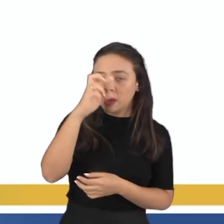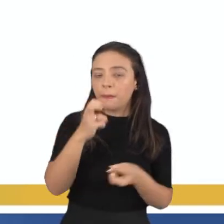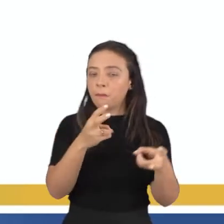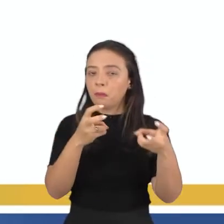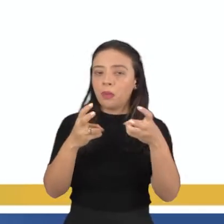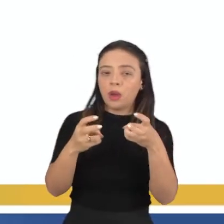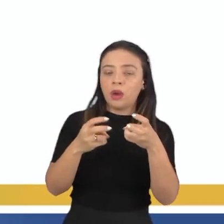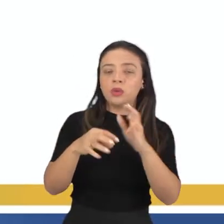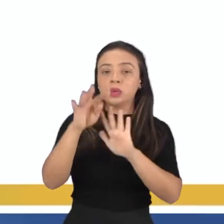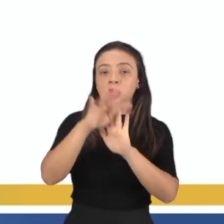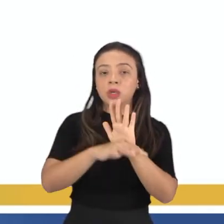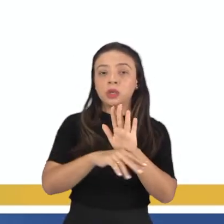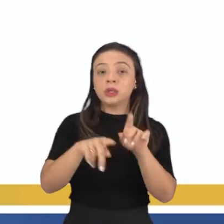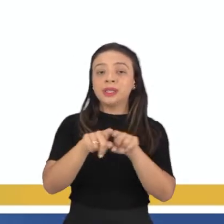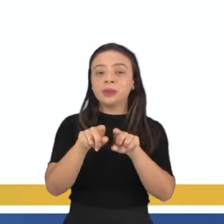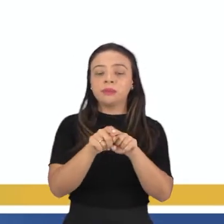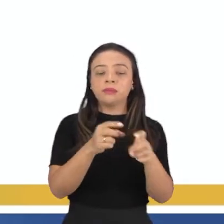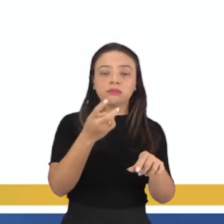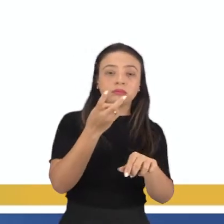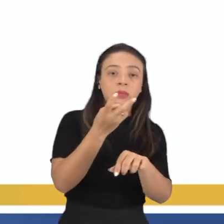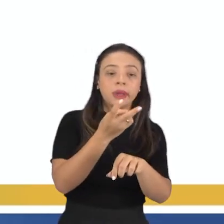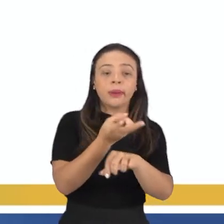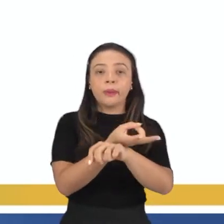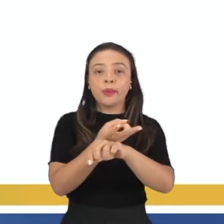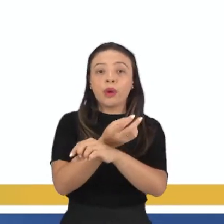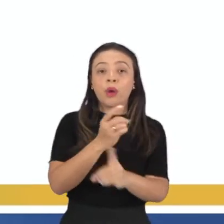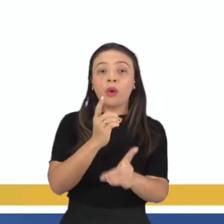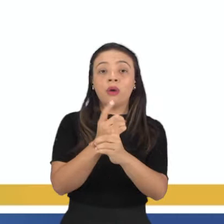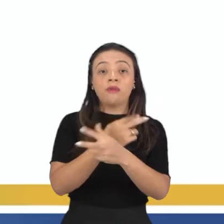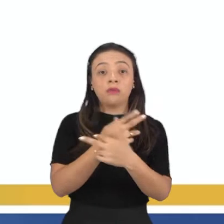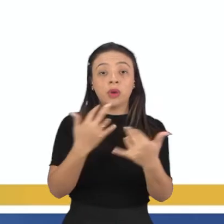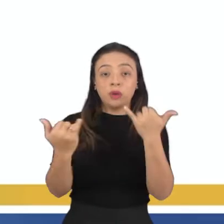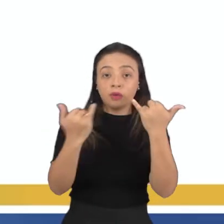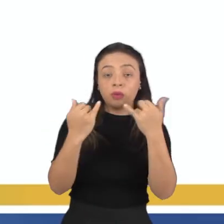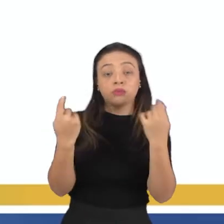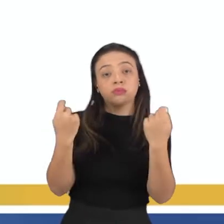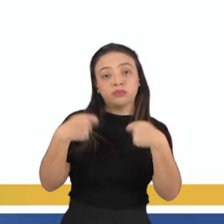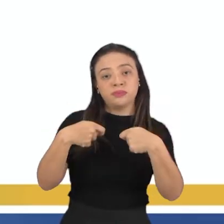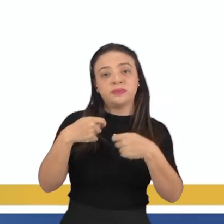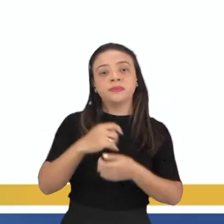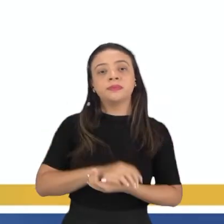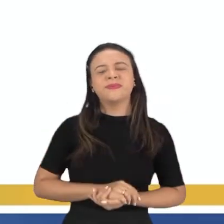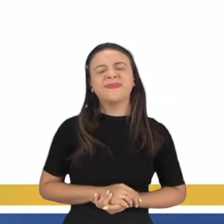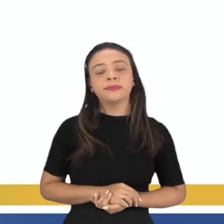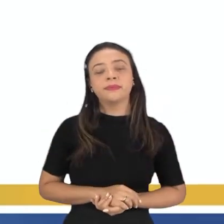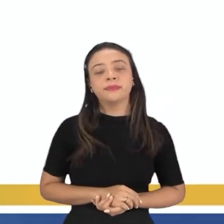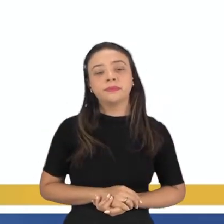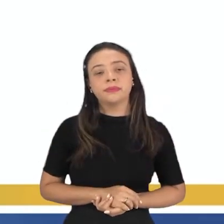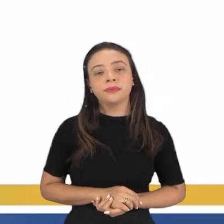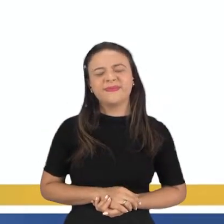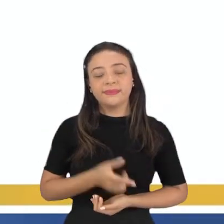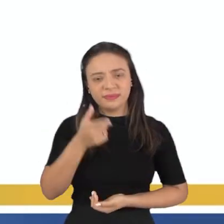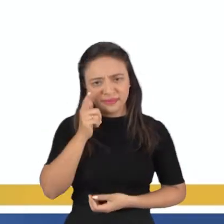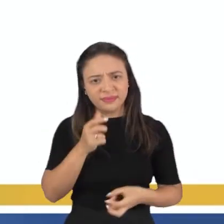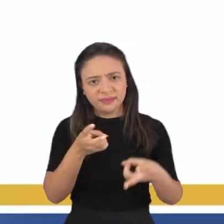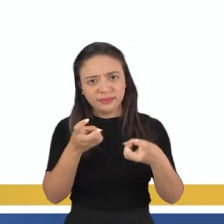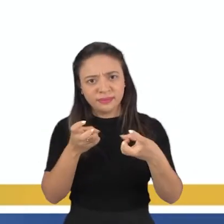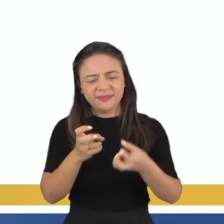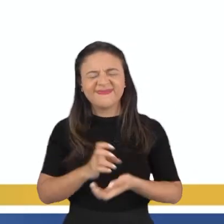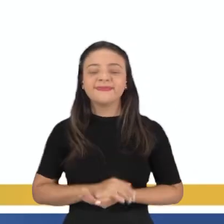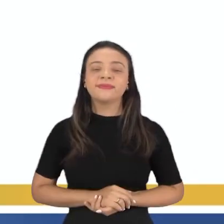texto e tirar desse texto maior quantidade de informações possíveis Oi e aí Conseguiram